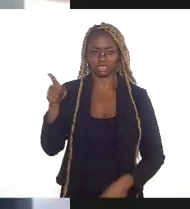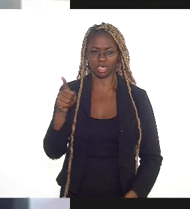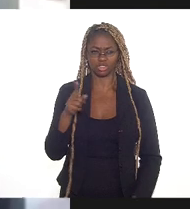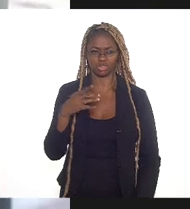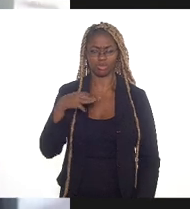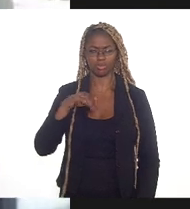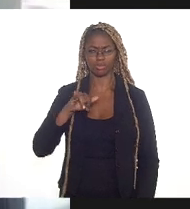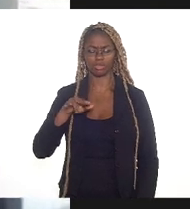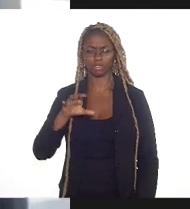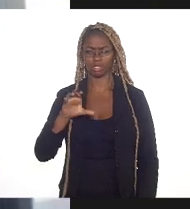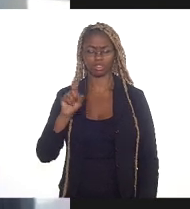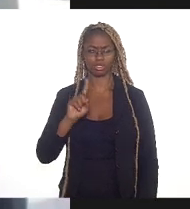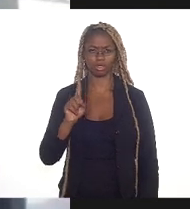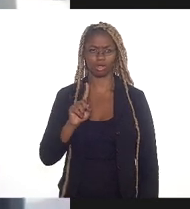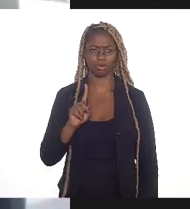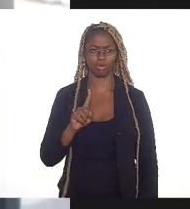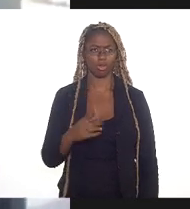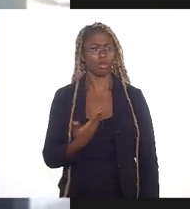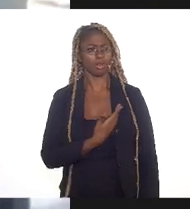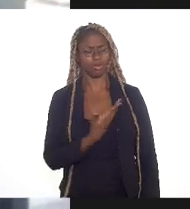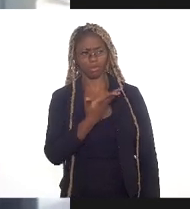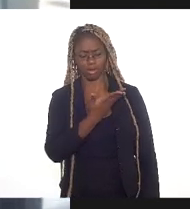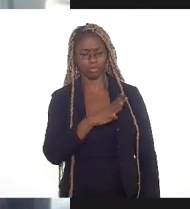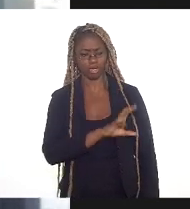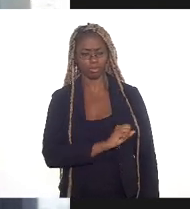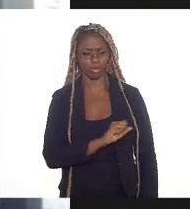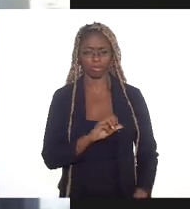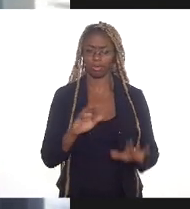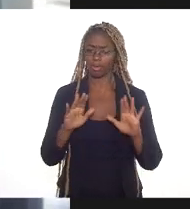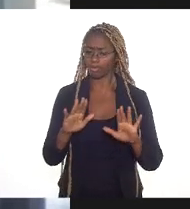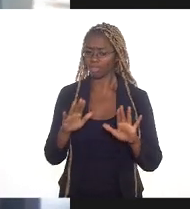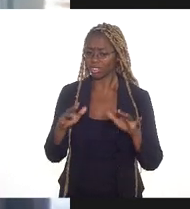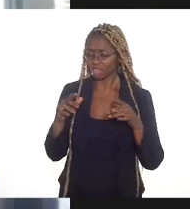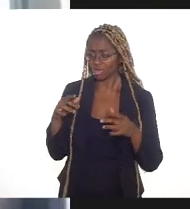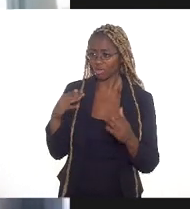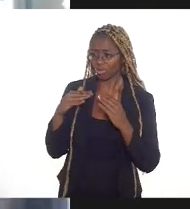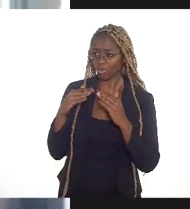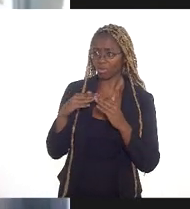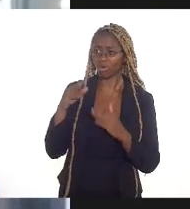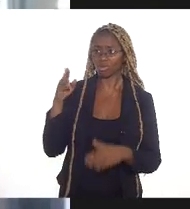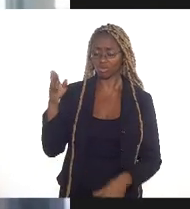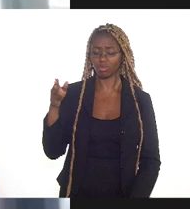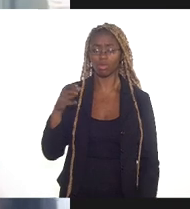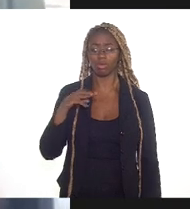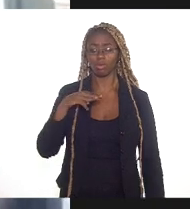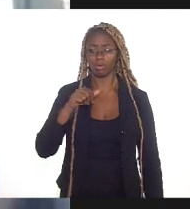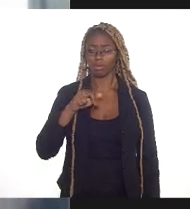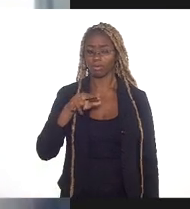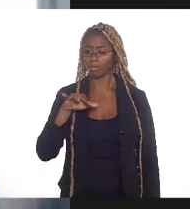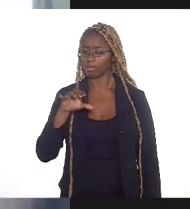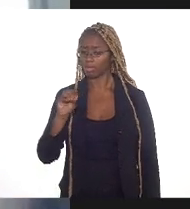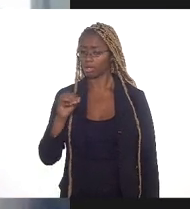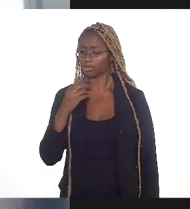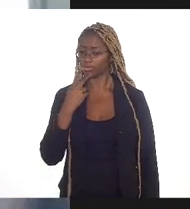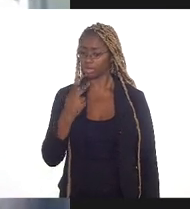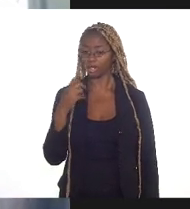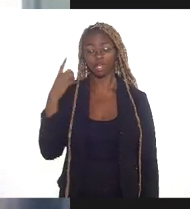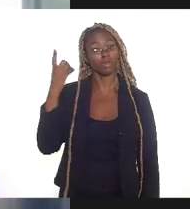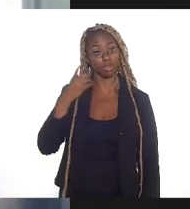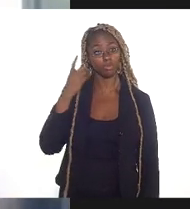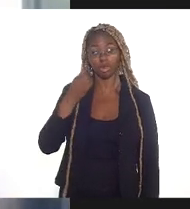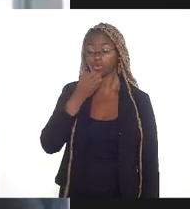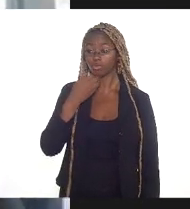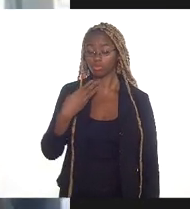querido. Mas o que o Márcio Gualberto, deputado Márcio Gualberto, falou tem razão. Isso significa, inclusive, que é um bom deputado, deputado Mink, mas que